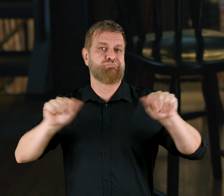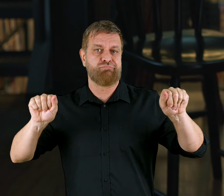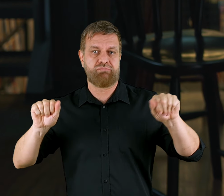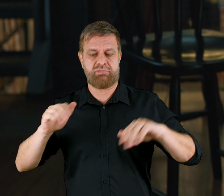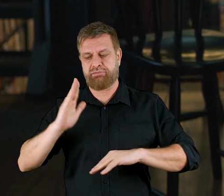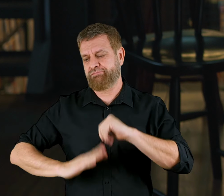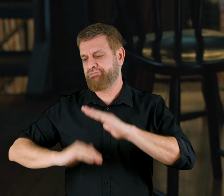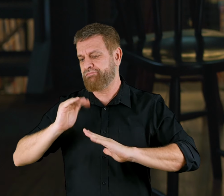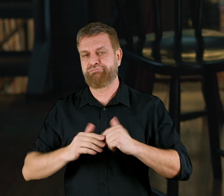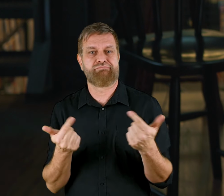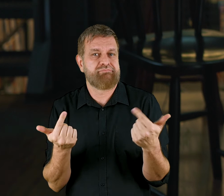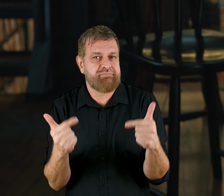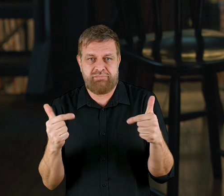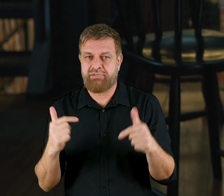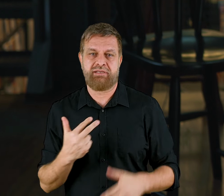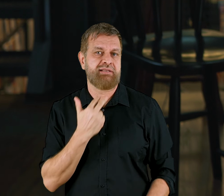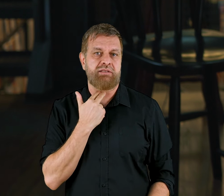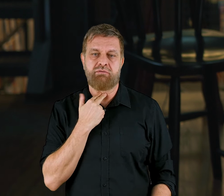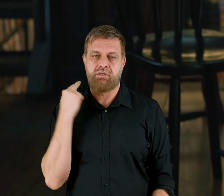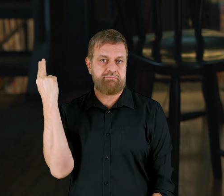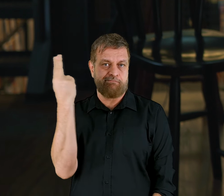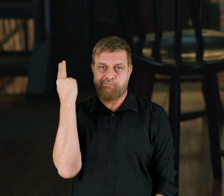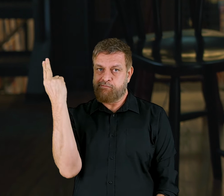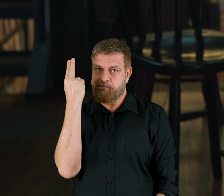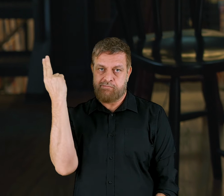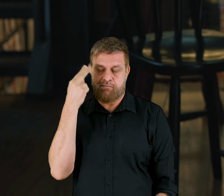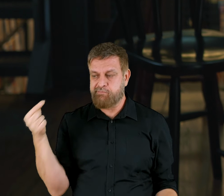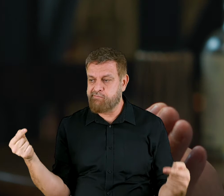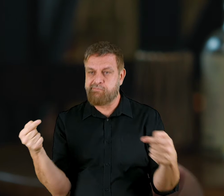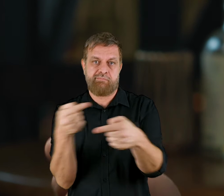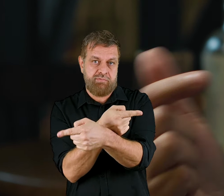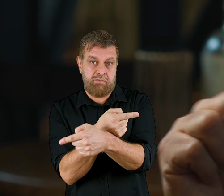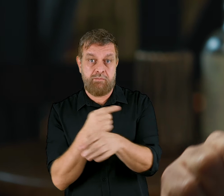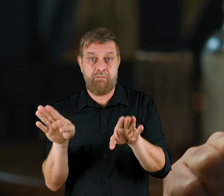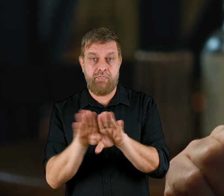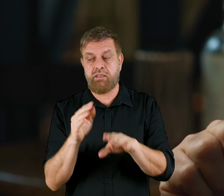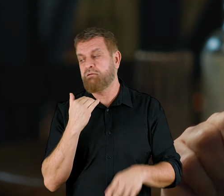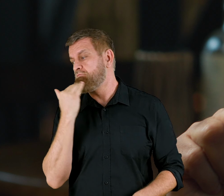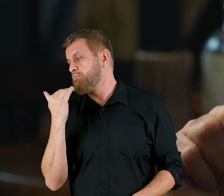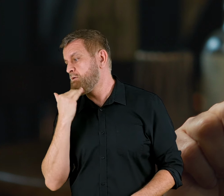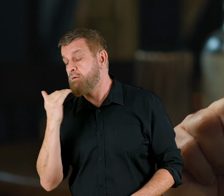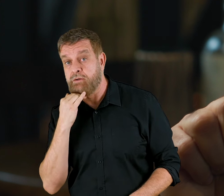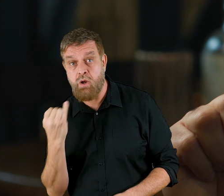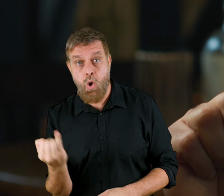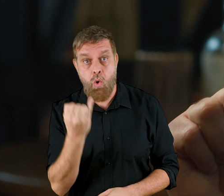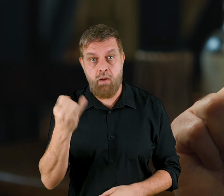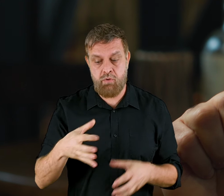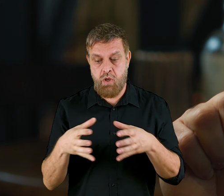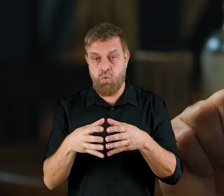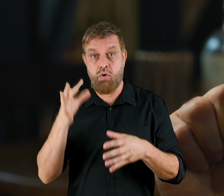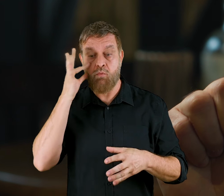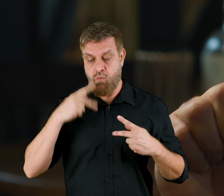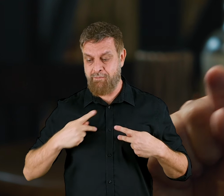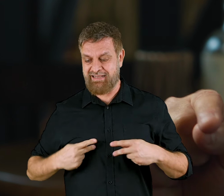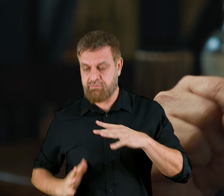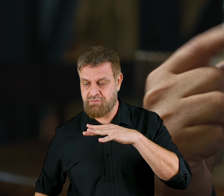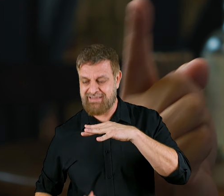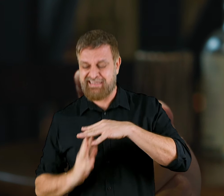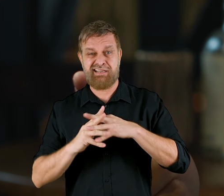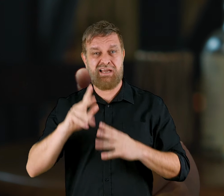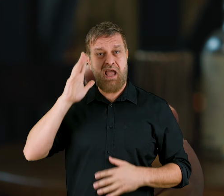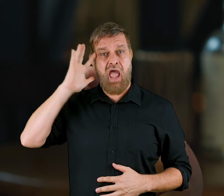ela é muito inviável, ou que ela estaria muito distante. Só que o importante do transhumanismo, né, e por isso que é uma filosofia